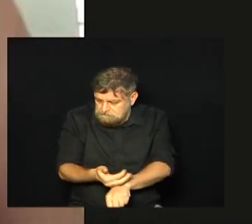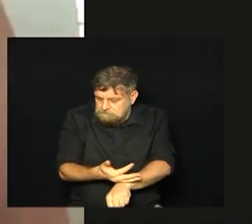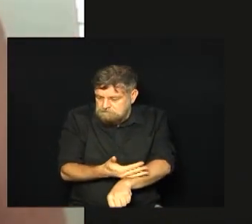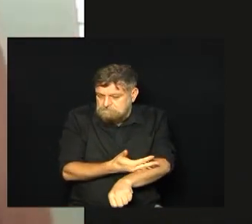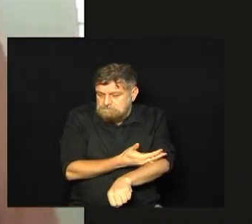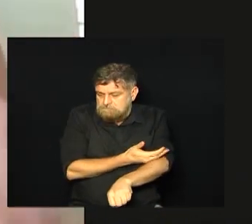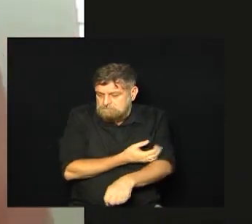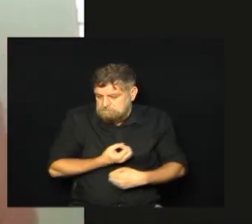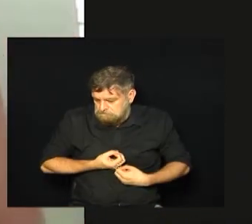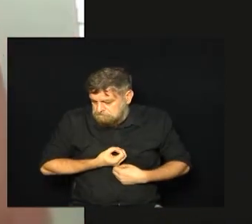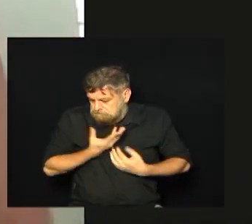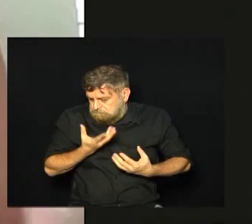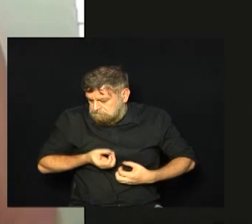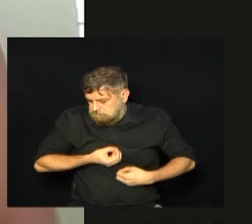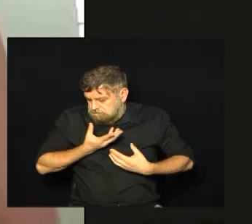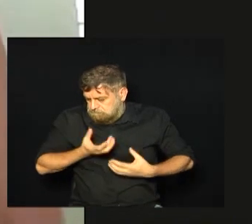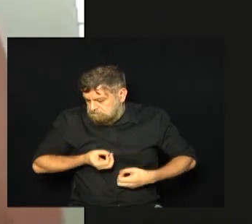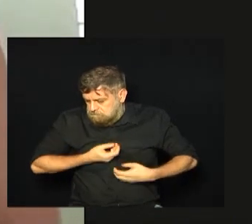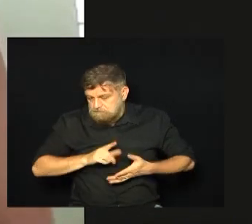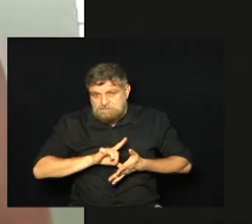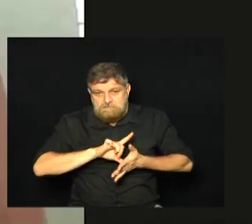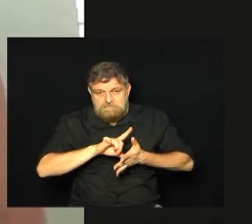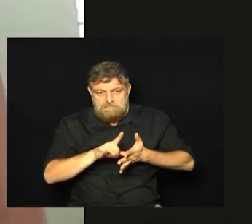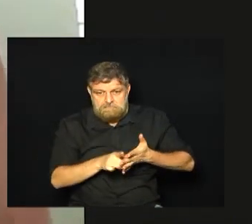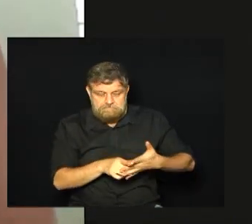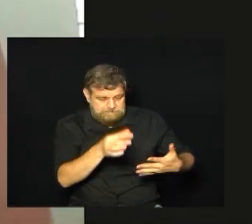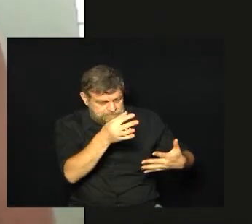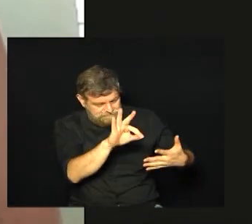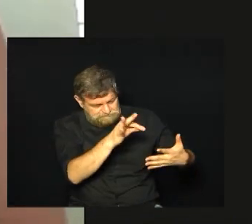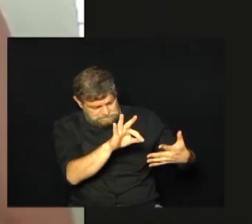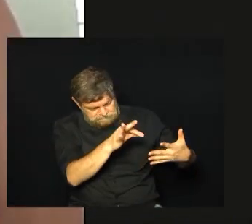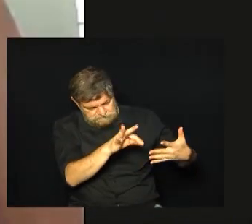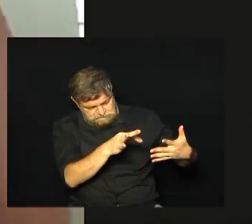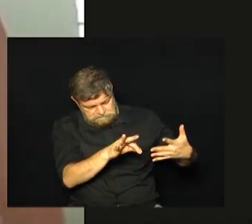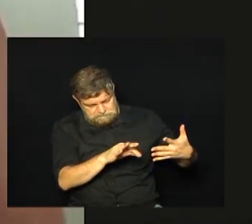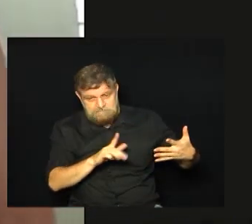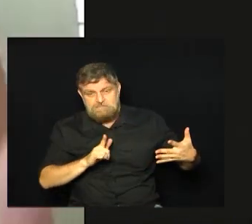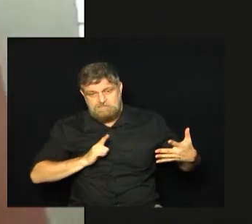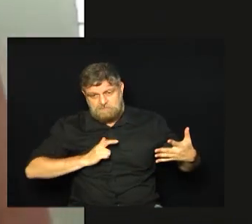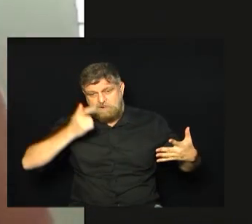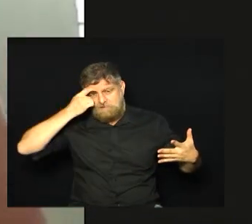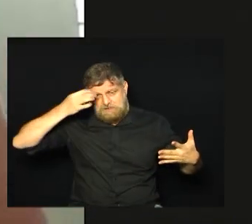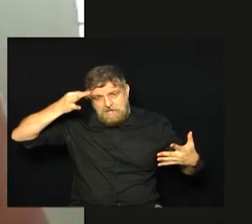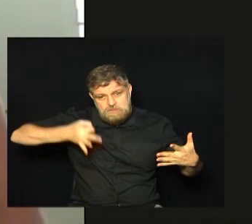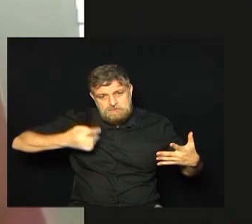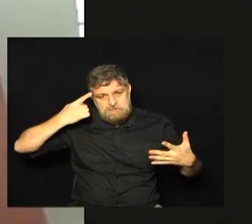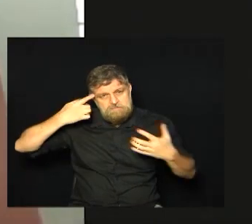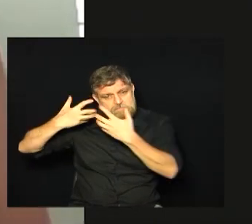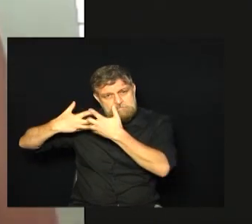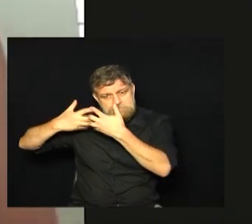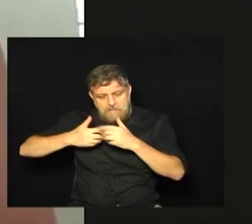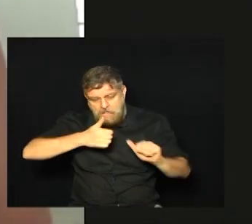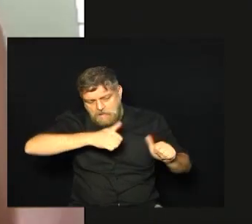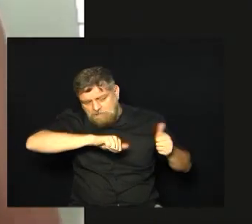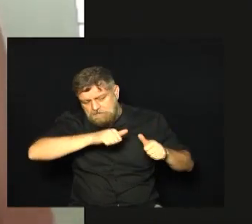fora mesmo. Aí depois, na hora de fazer revisão, já é algo mais racional, eu